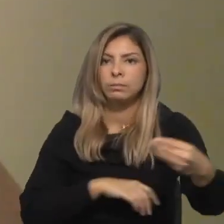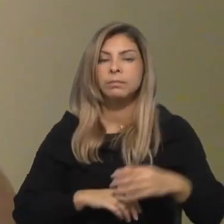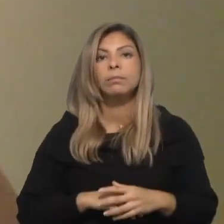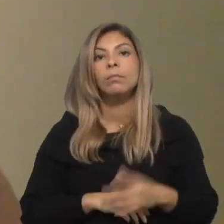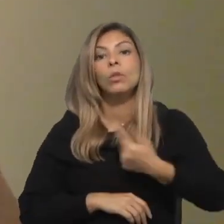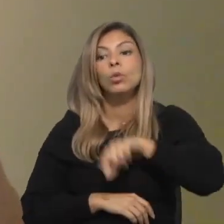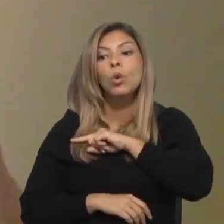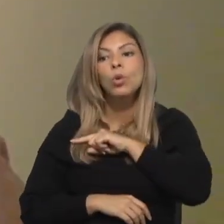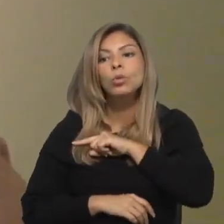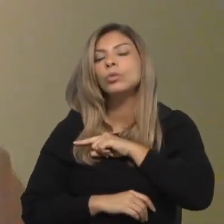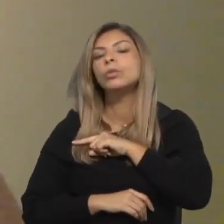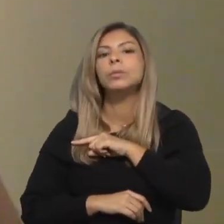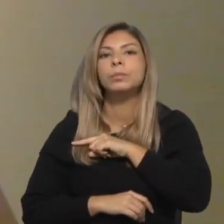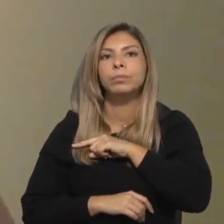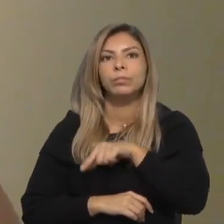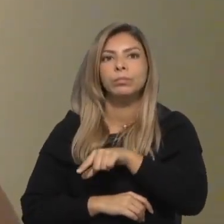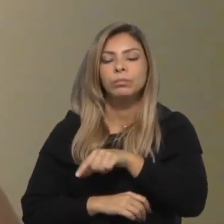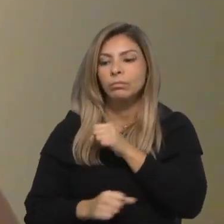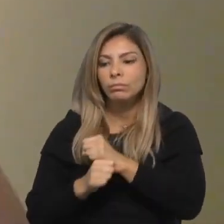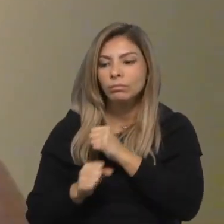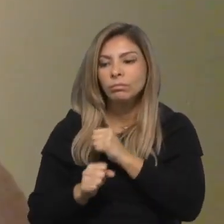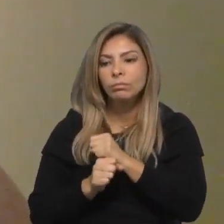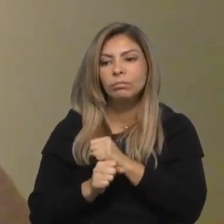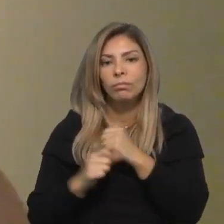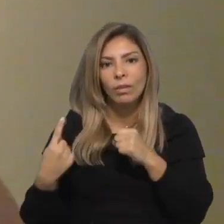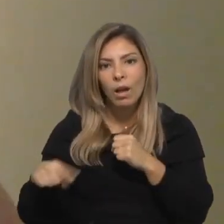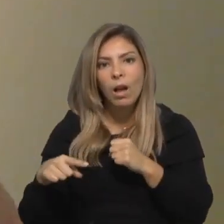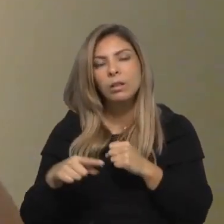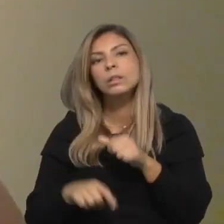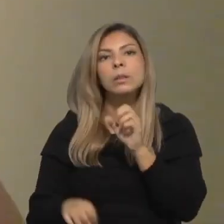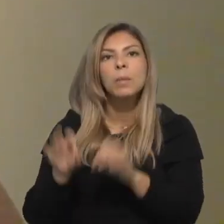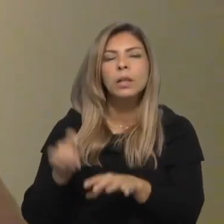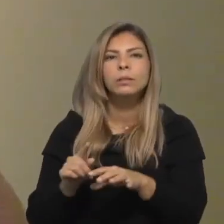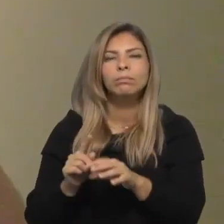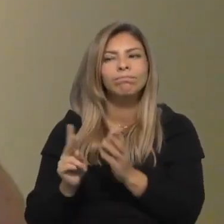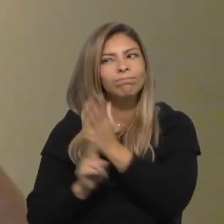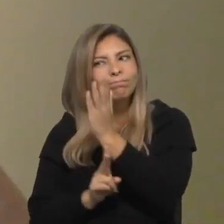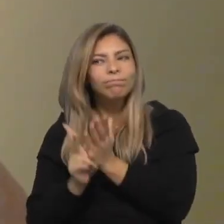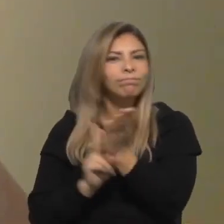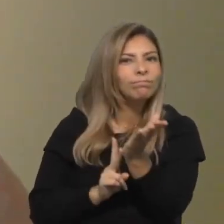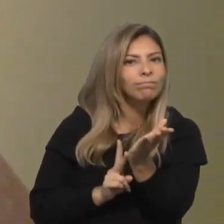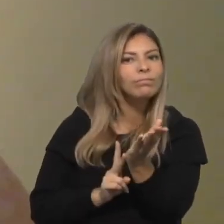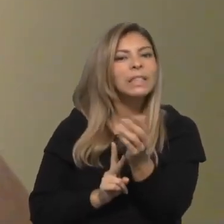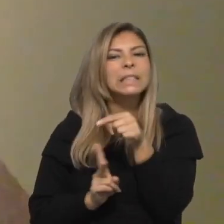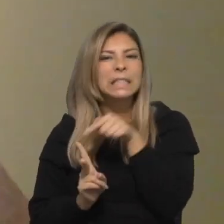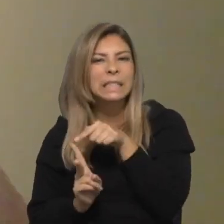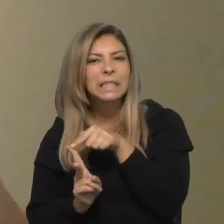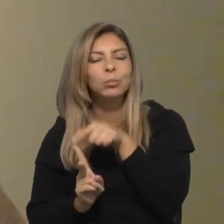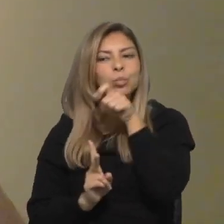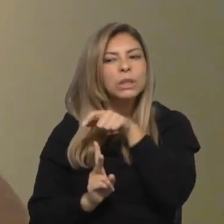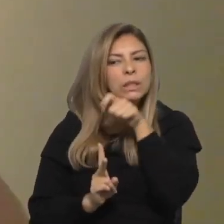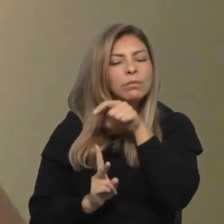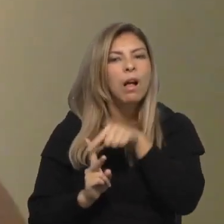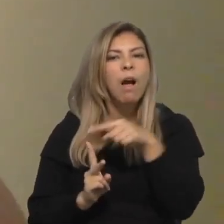no associativismo jovem, no âmbito laboral, parece quase uma faca de dois gumes, onde a gente não tem tanta possibilidade de ter